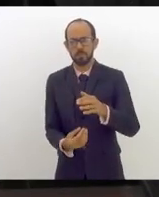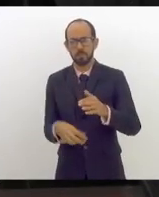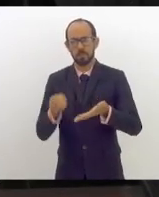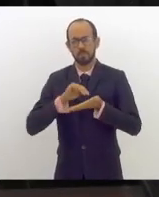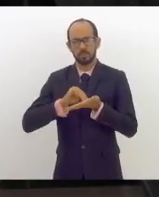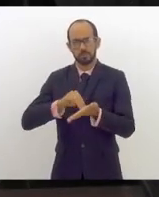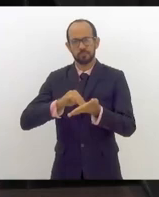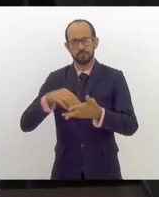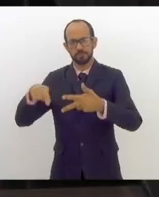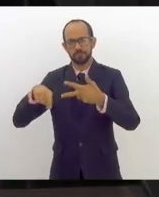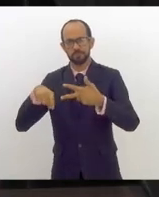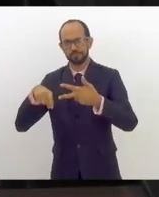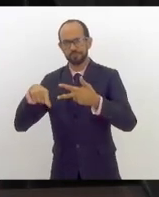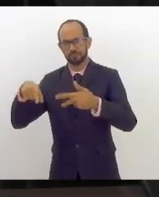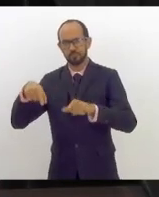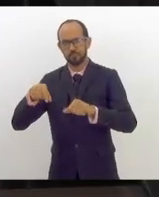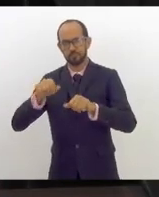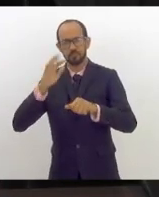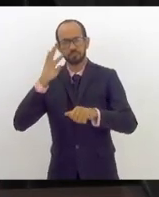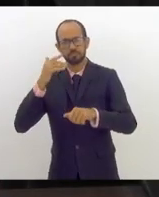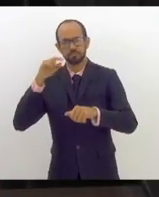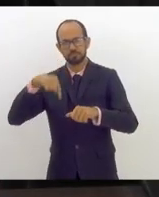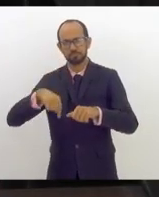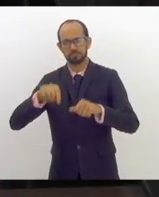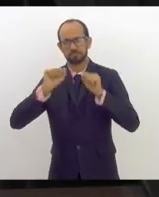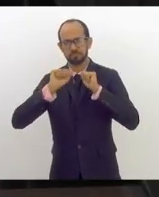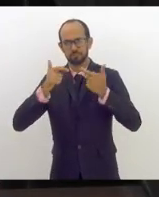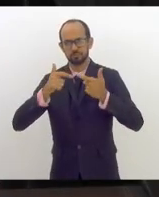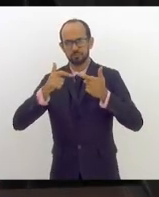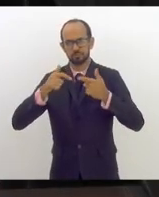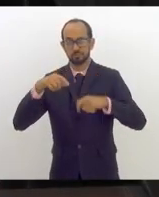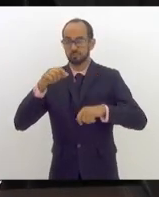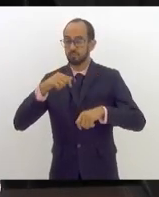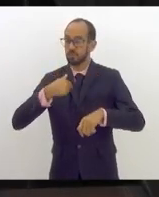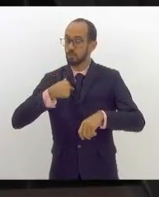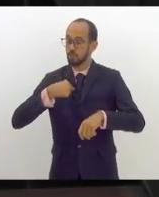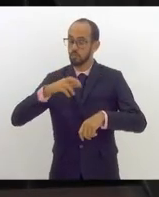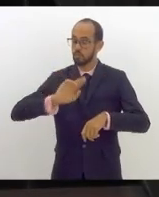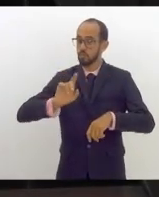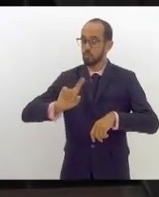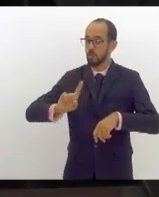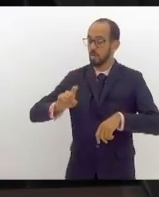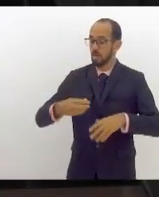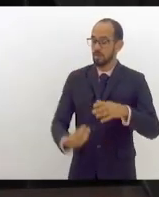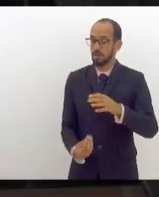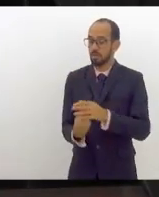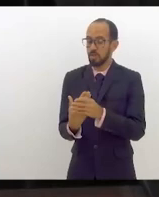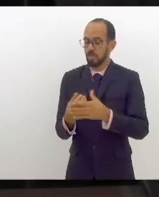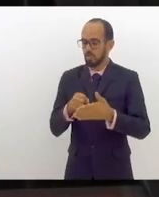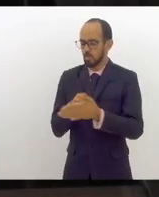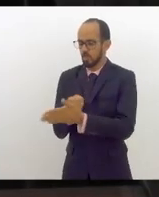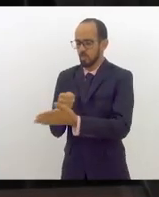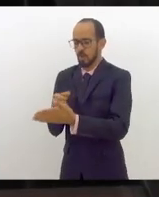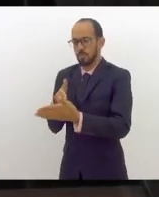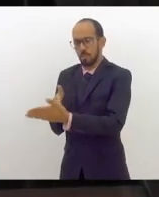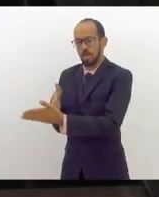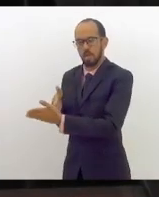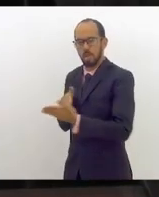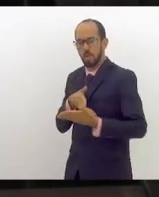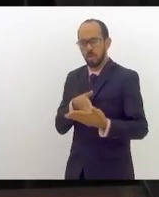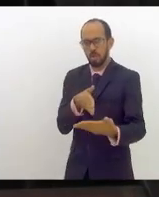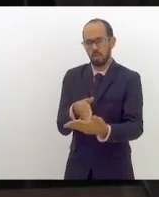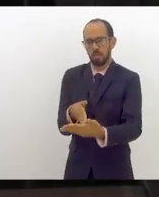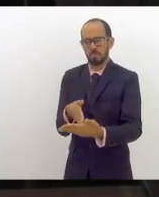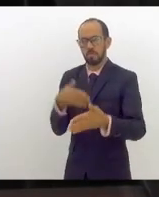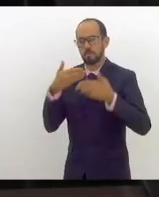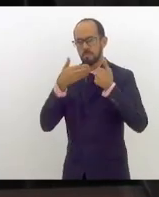Poder Executivo para ser decidido pela casa longe de mim querer criar qualquer obstáculo a melhoria de